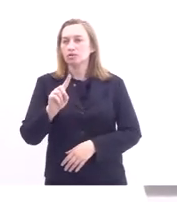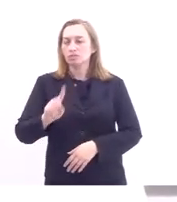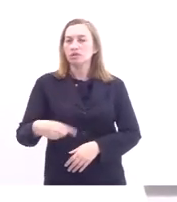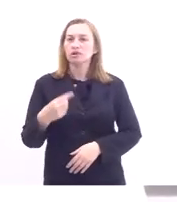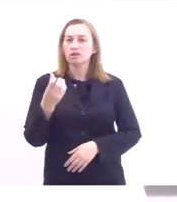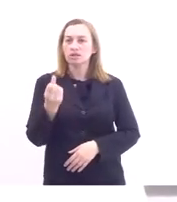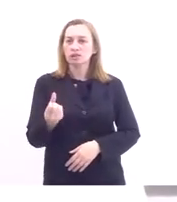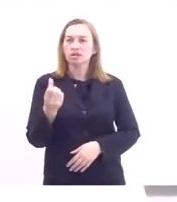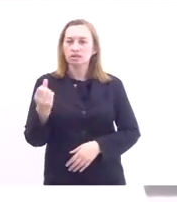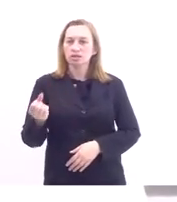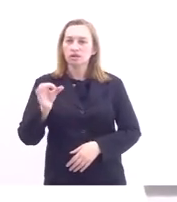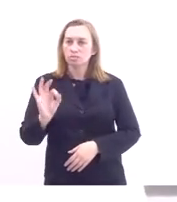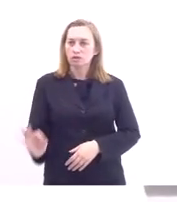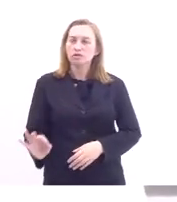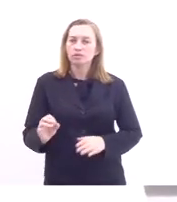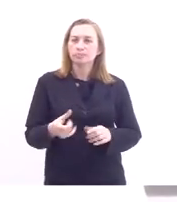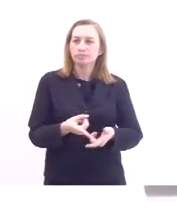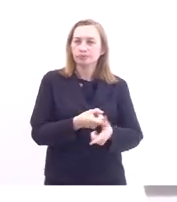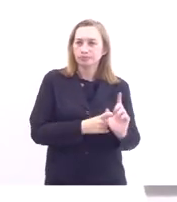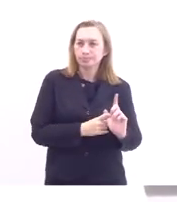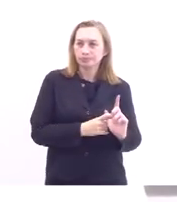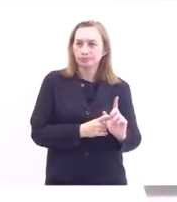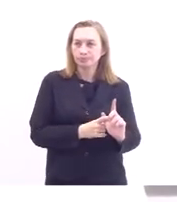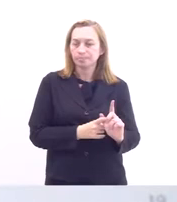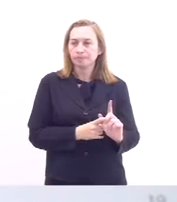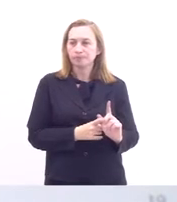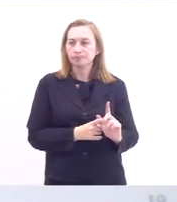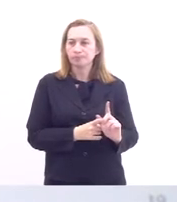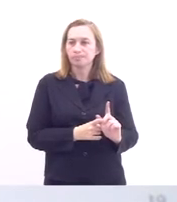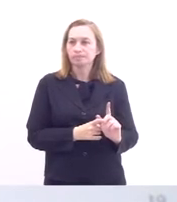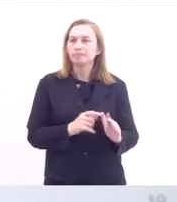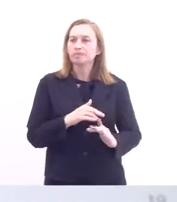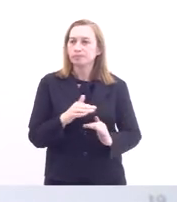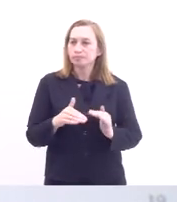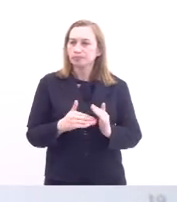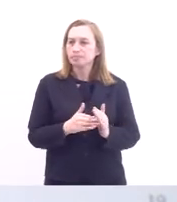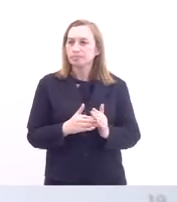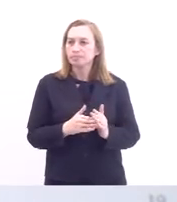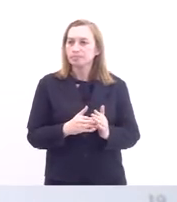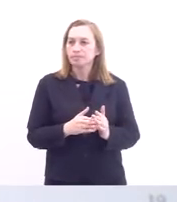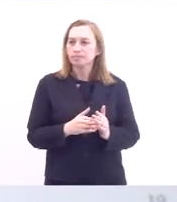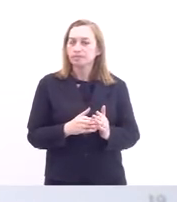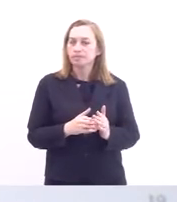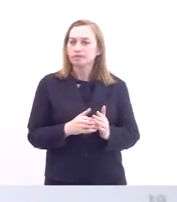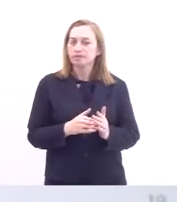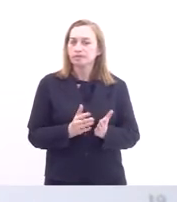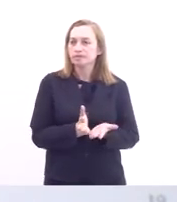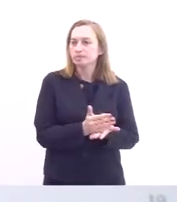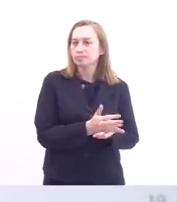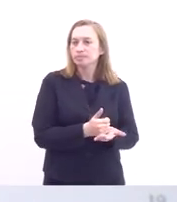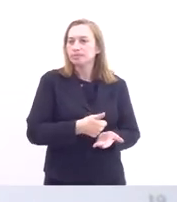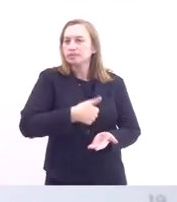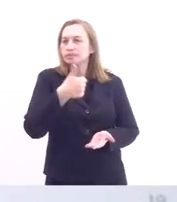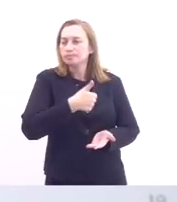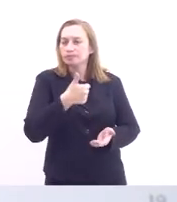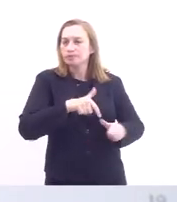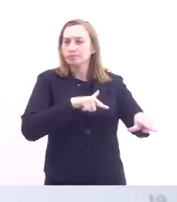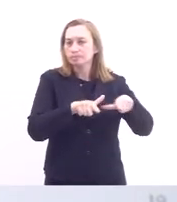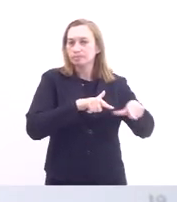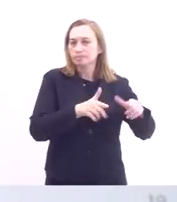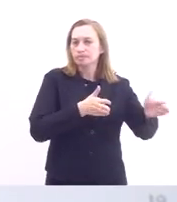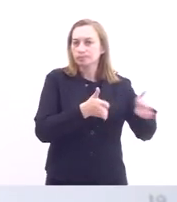38,66%. E a nossa dívida consolidada líquida, ela é apurada no primeiro quadrimestre, lembrando, é